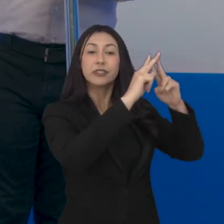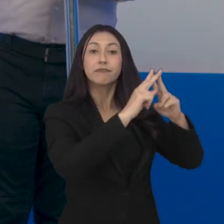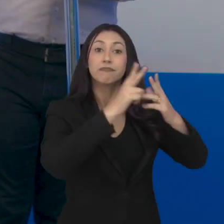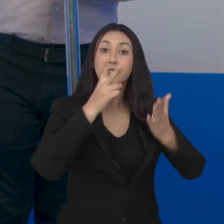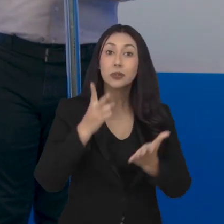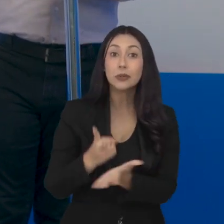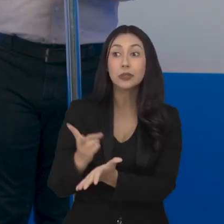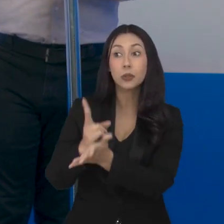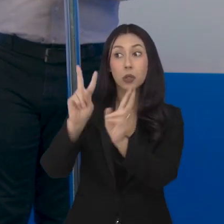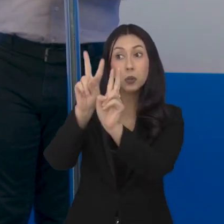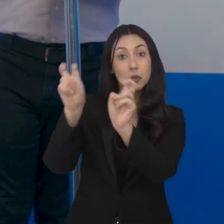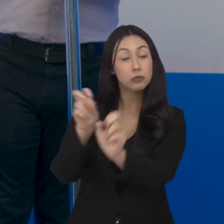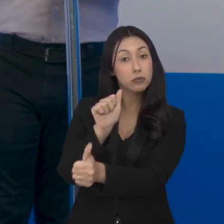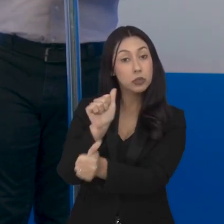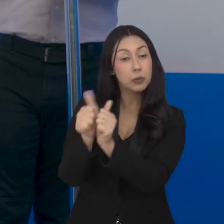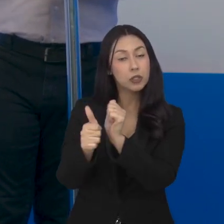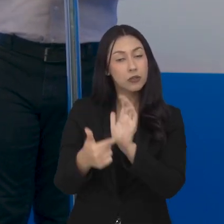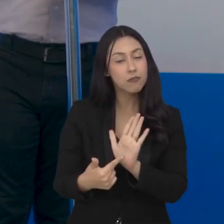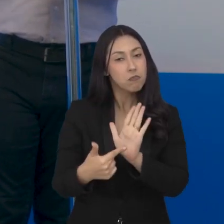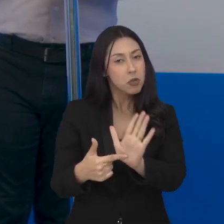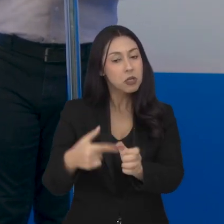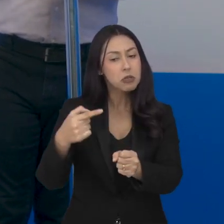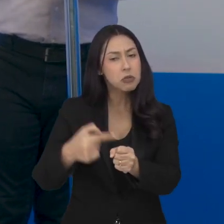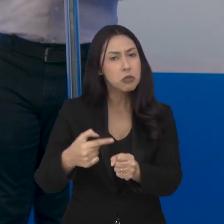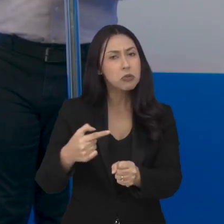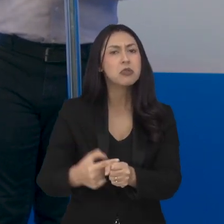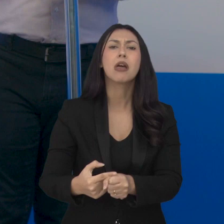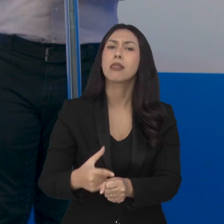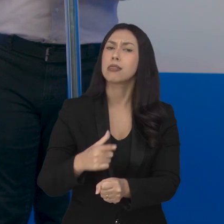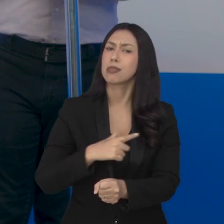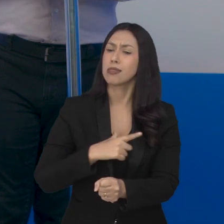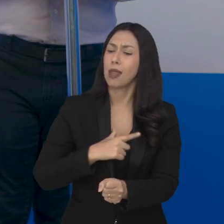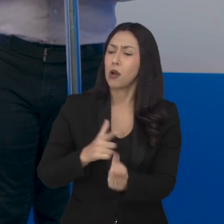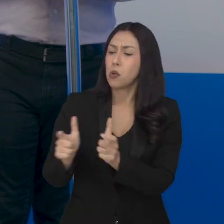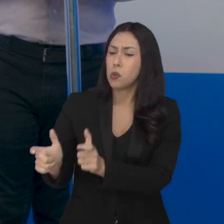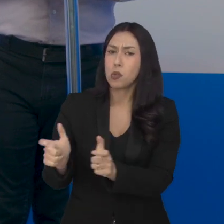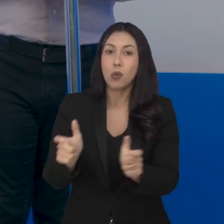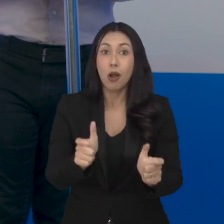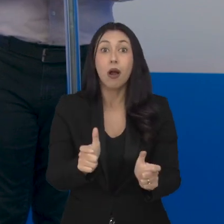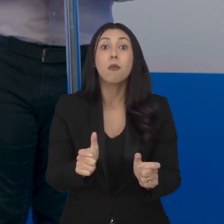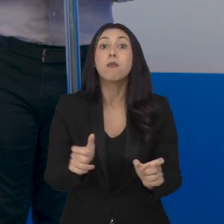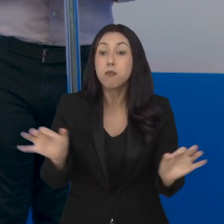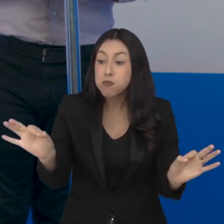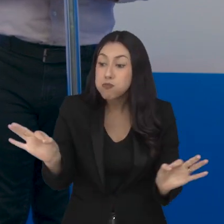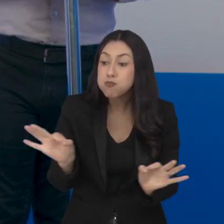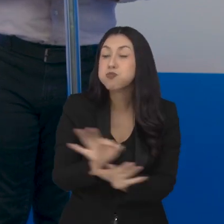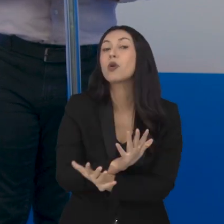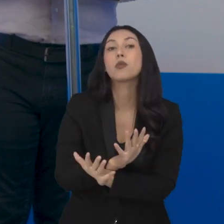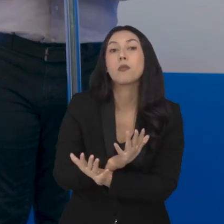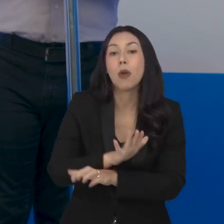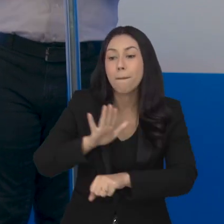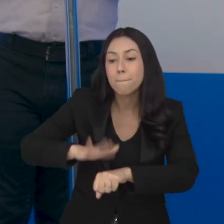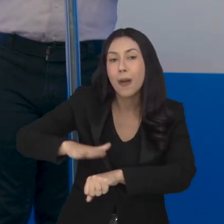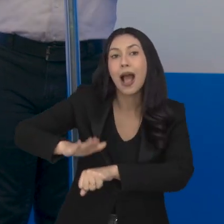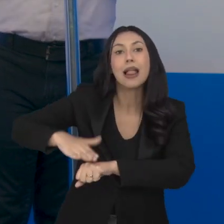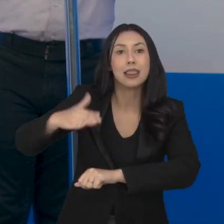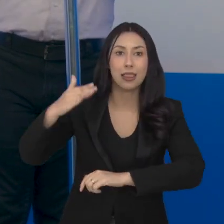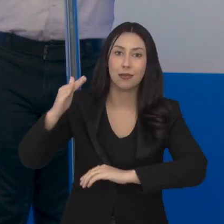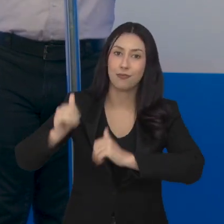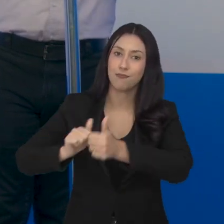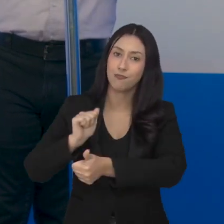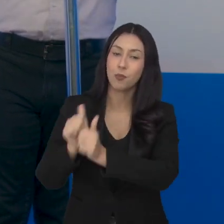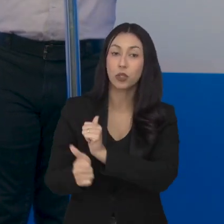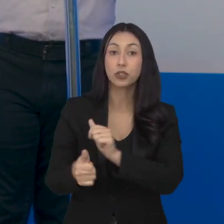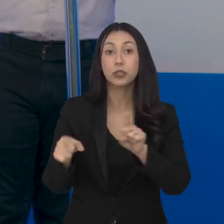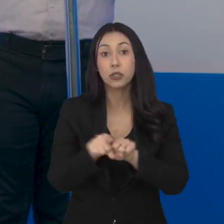continuar no tema do esporte, também vamos mostrar que nossa cidade tem investido em locais para a prática esportiva. Ainda tem informações de